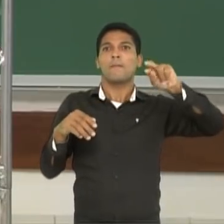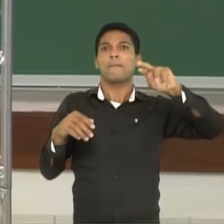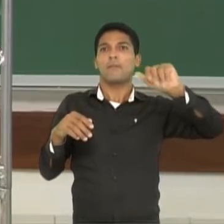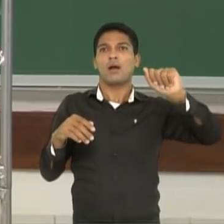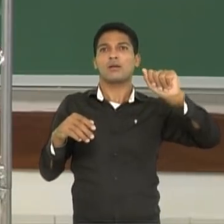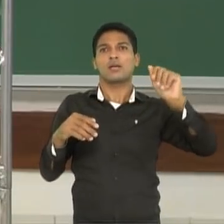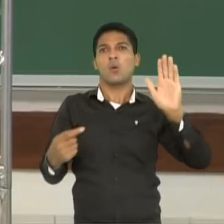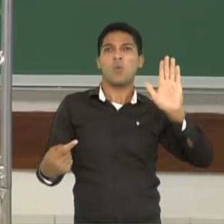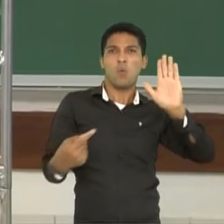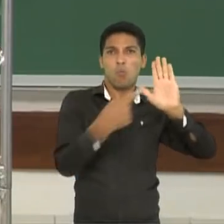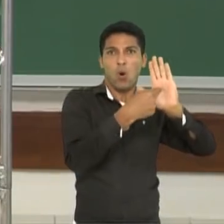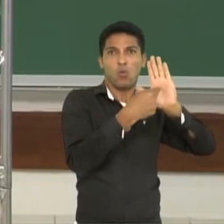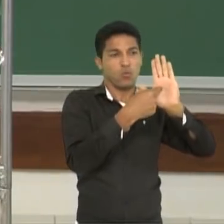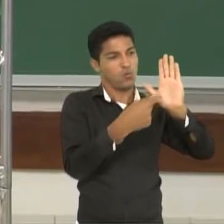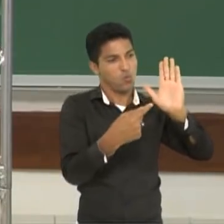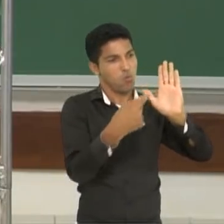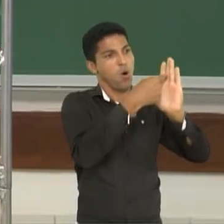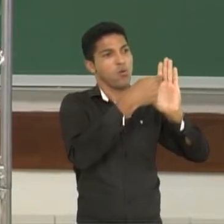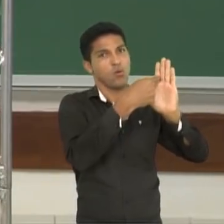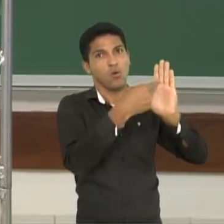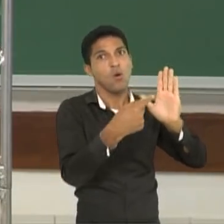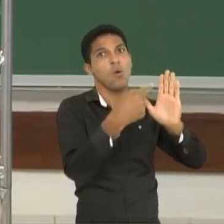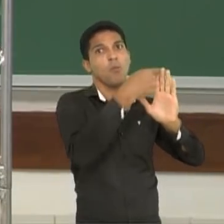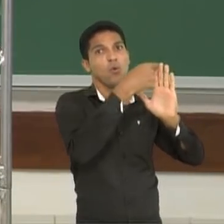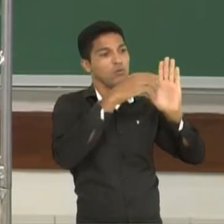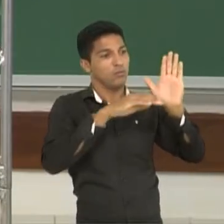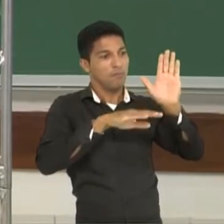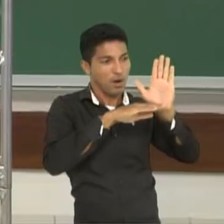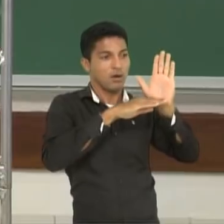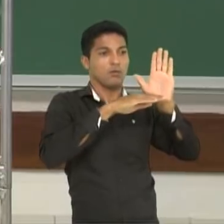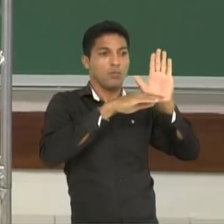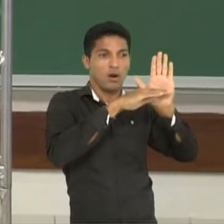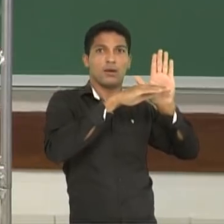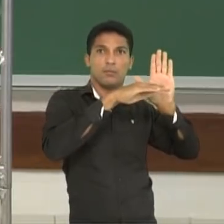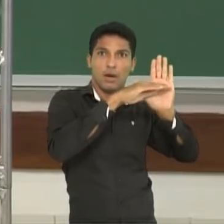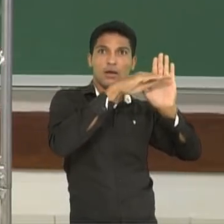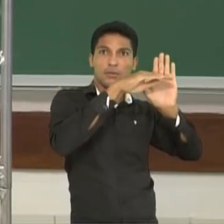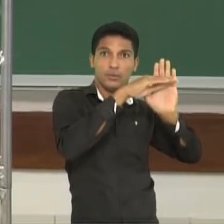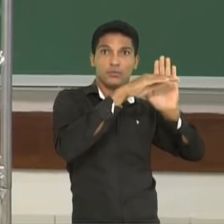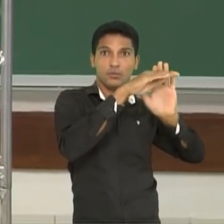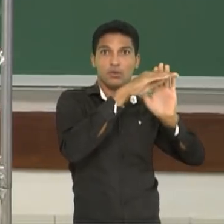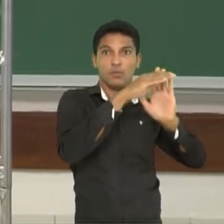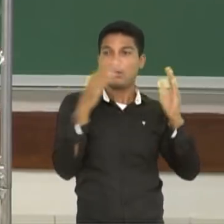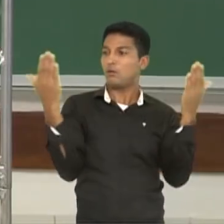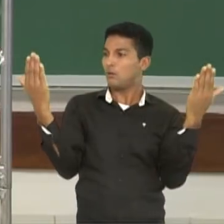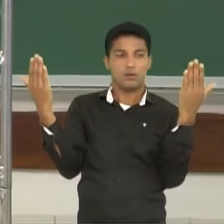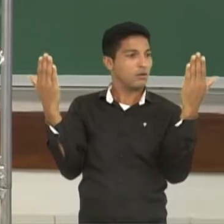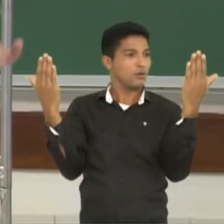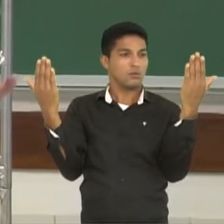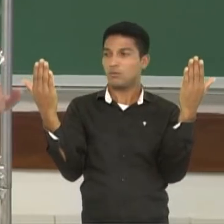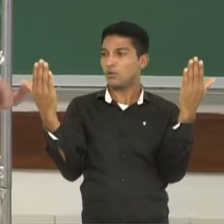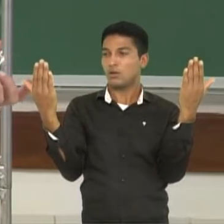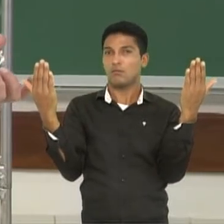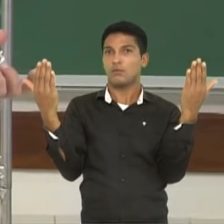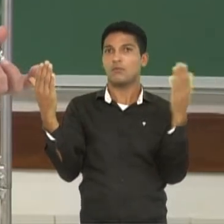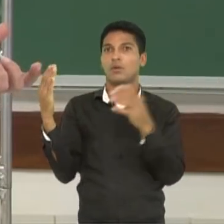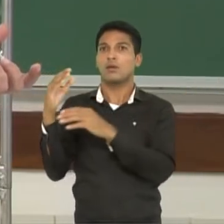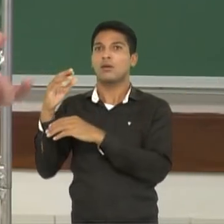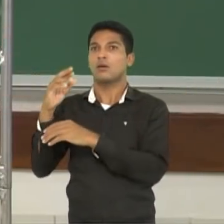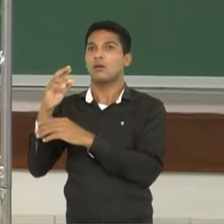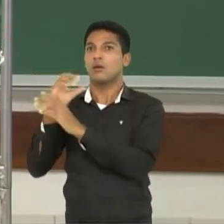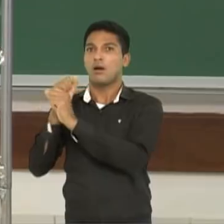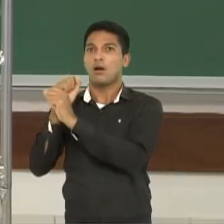um ano, uma preparação, ele vai ter as marcas do início do seu treinamento, né, do início daquele ano, ou vai pegar as